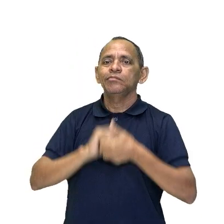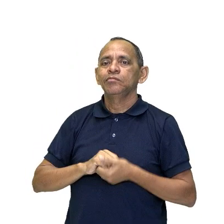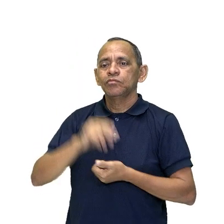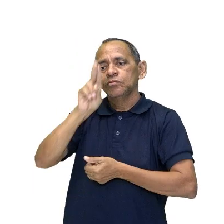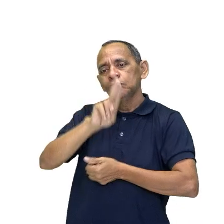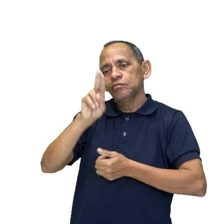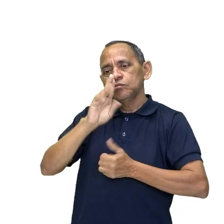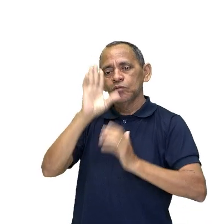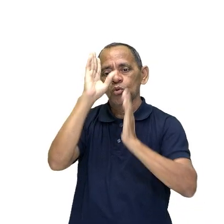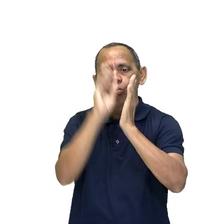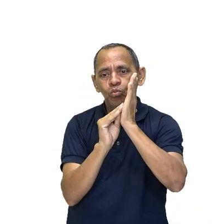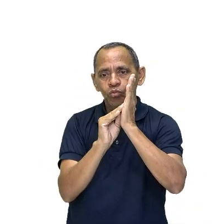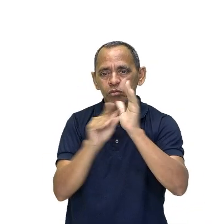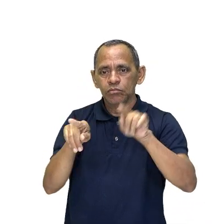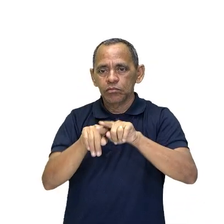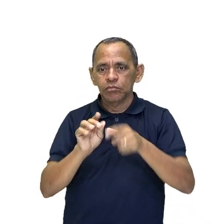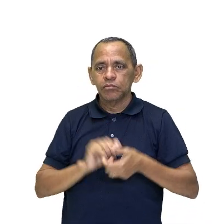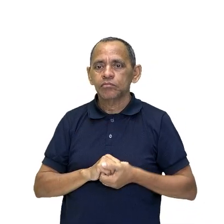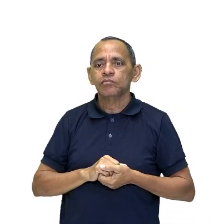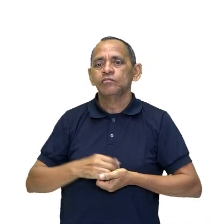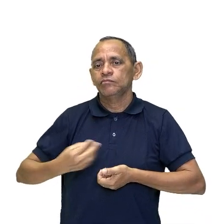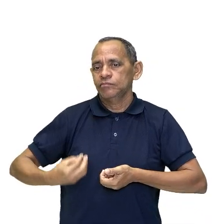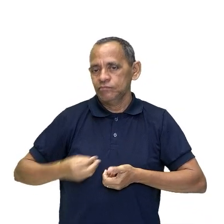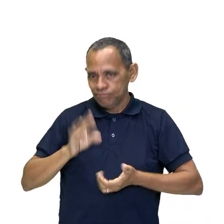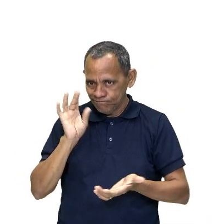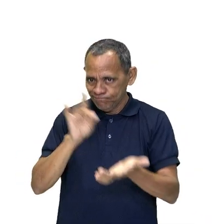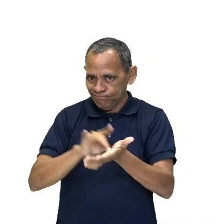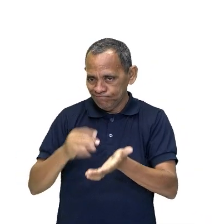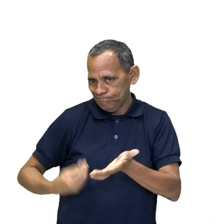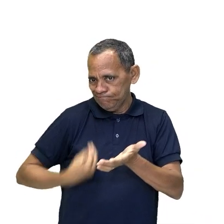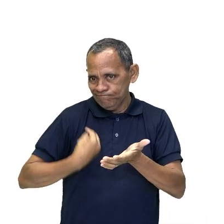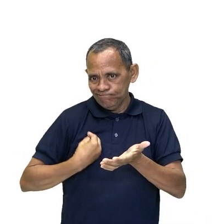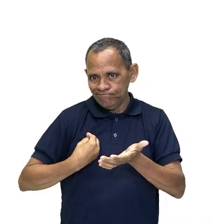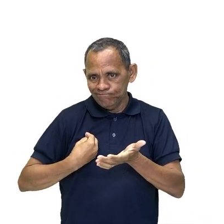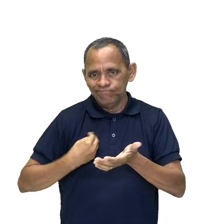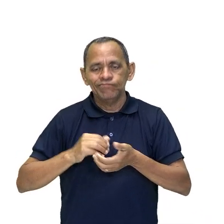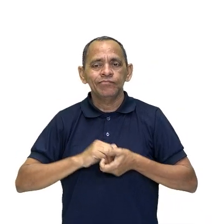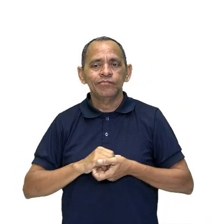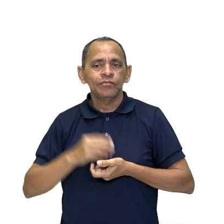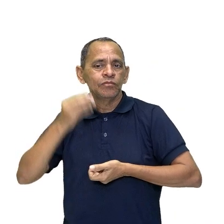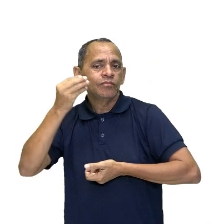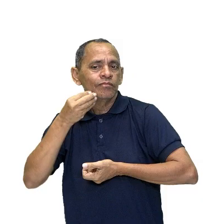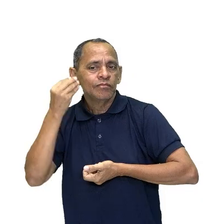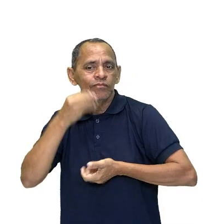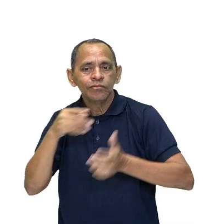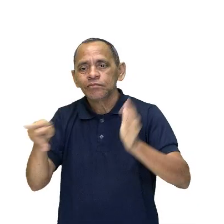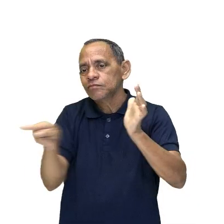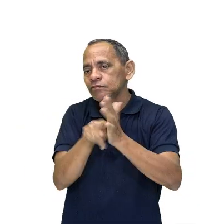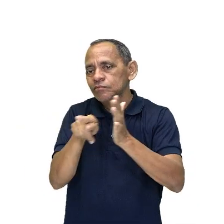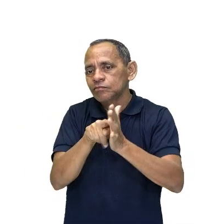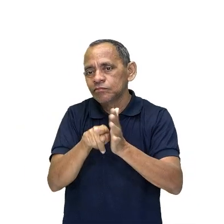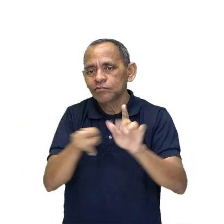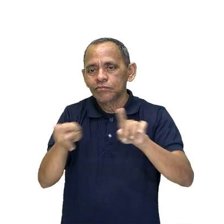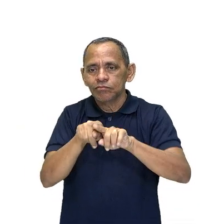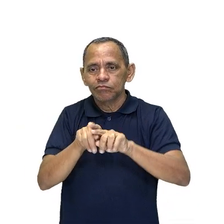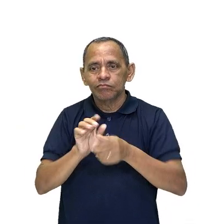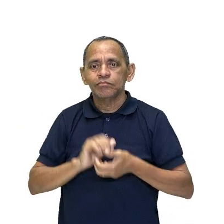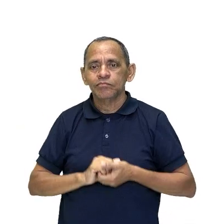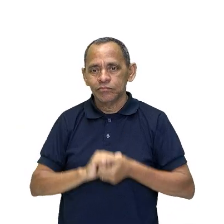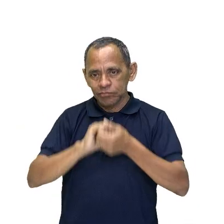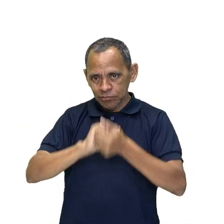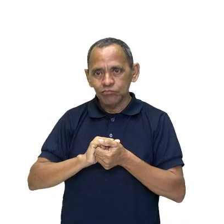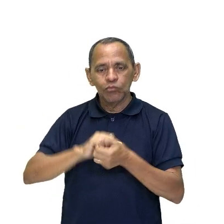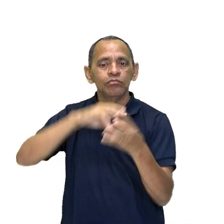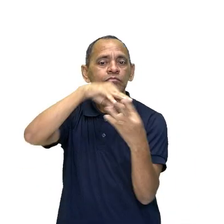É exatamente vivenciar um percurso, um caminho único, híbrido, mesclado,